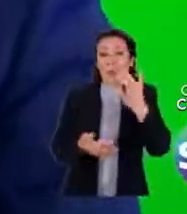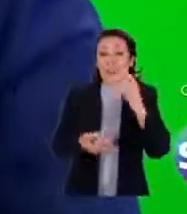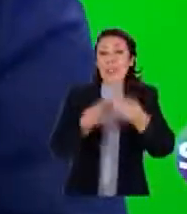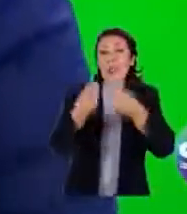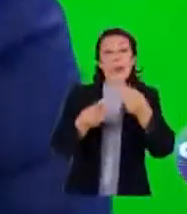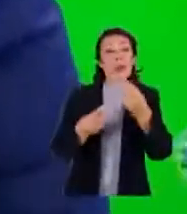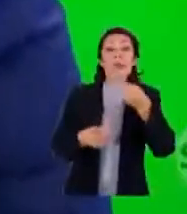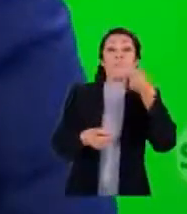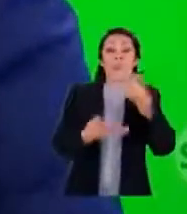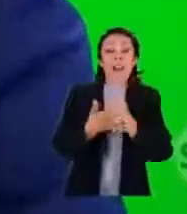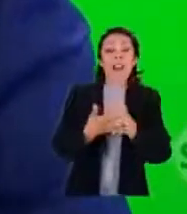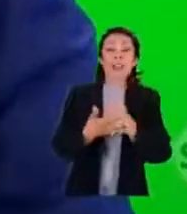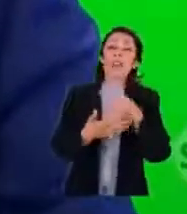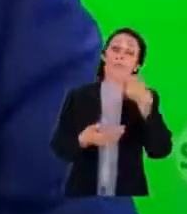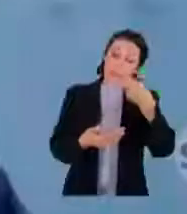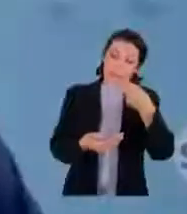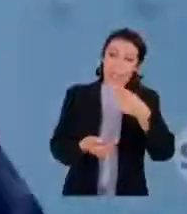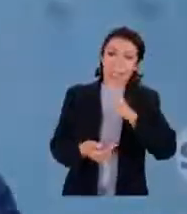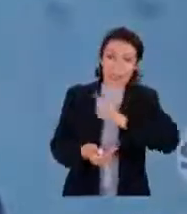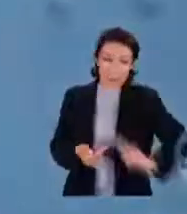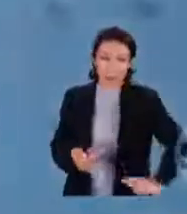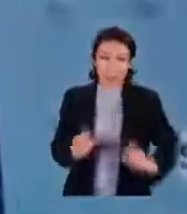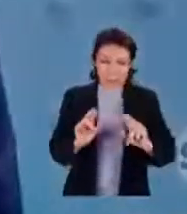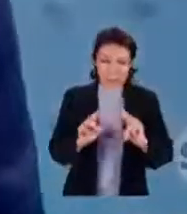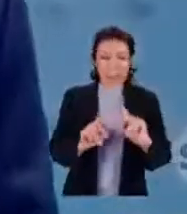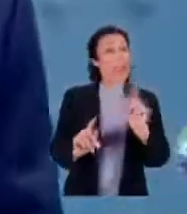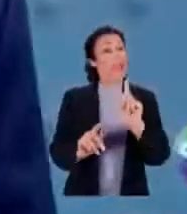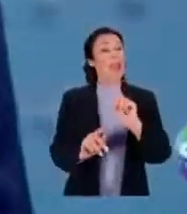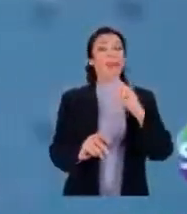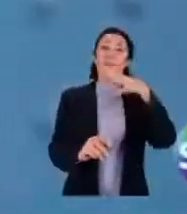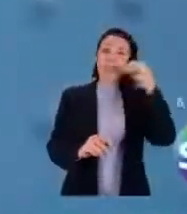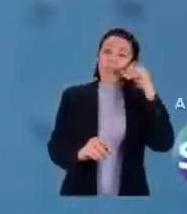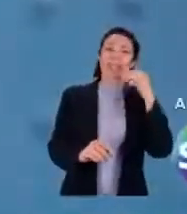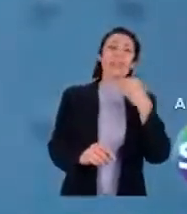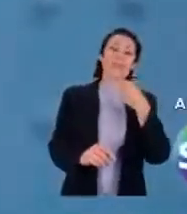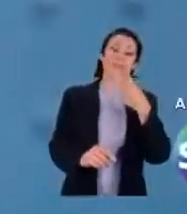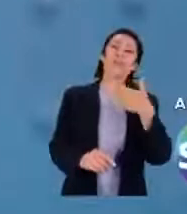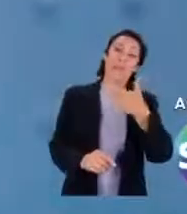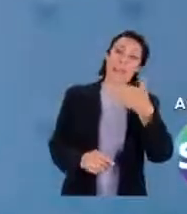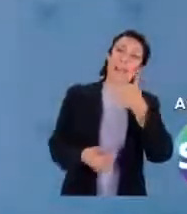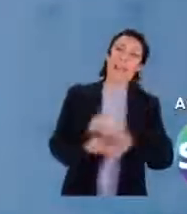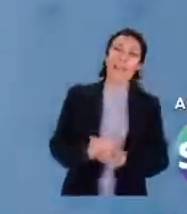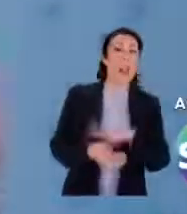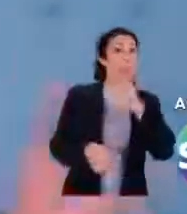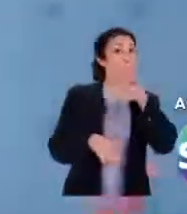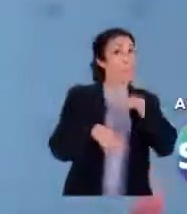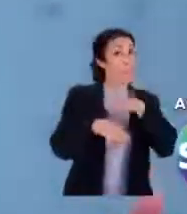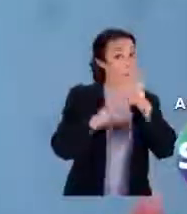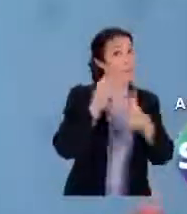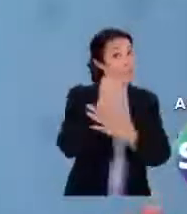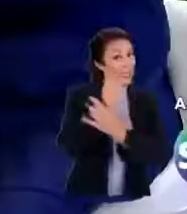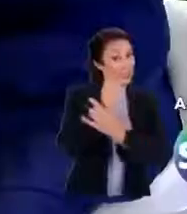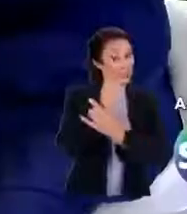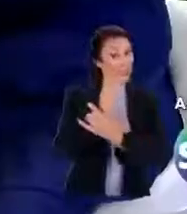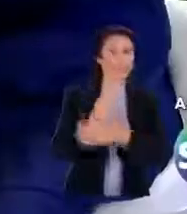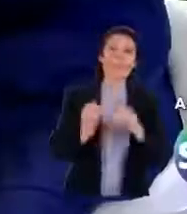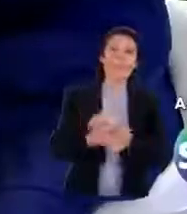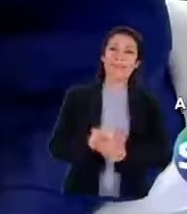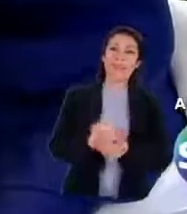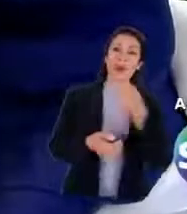é que eu te chamo eu vou te chamar de Governador Tá bom me chamo de Ciro é mais seguro se não vou chamar de vossa